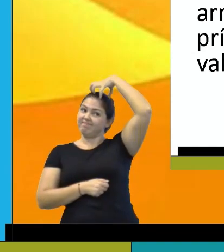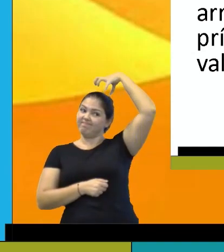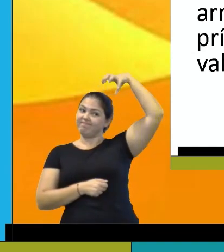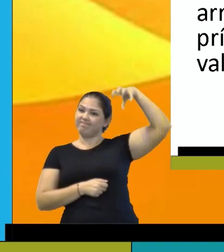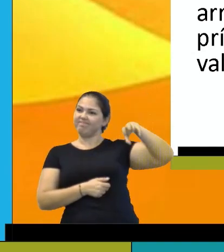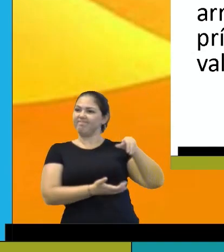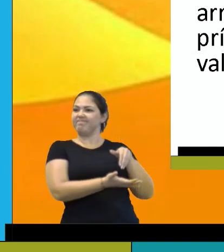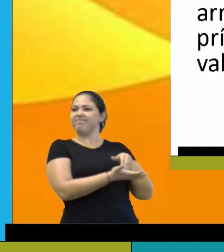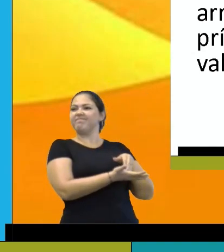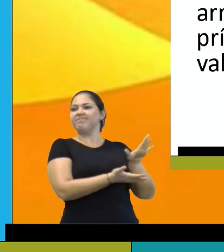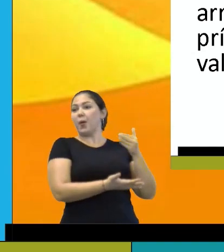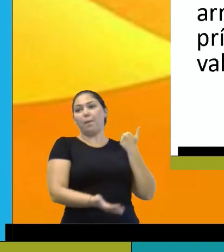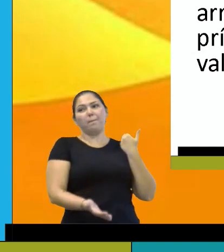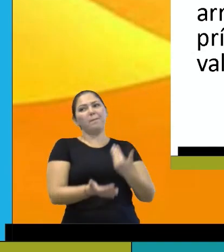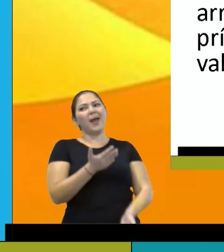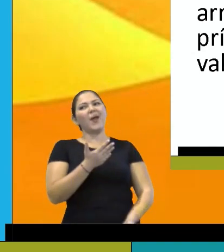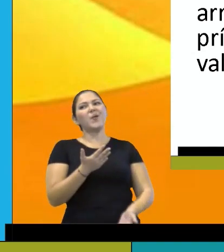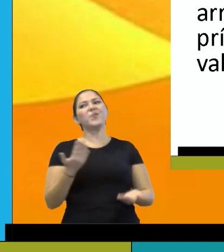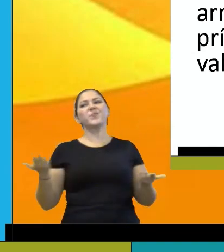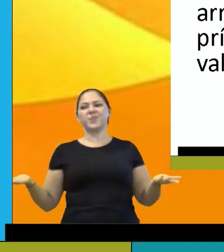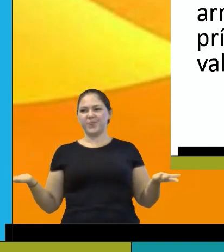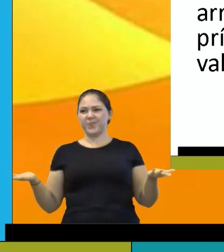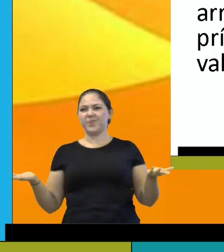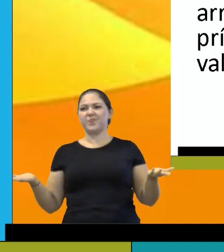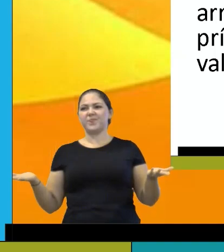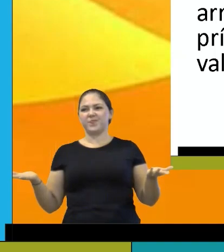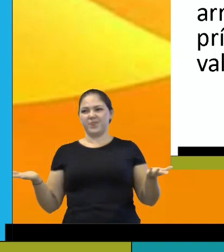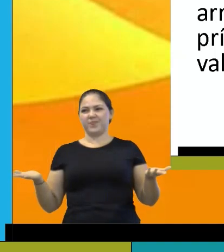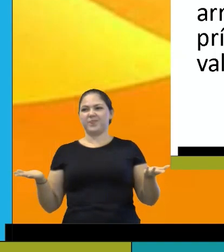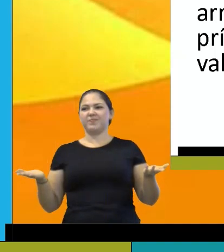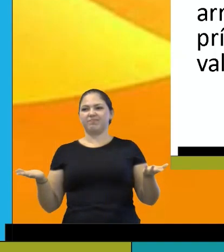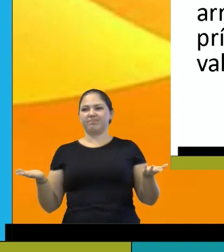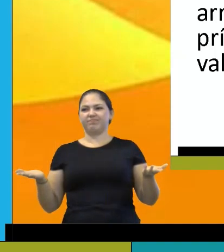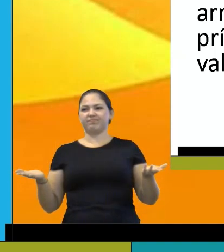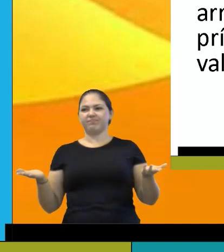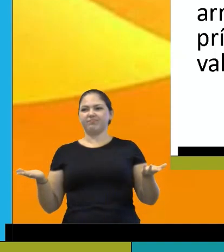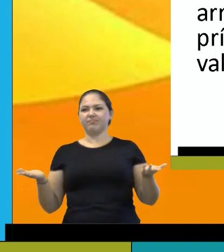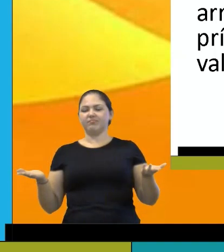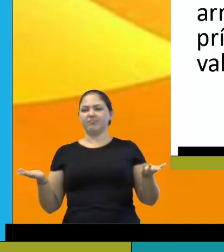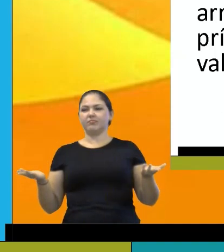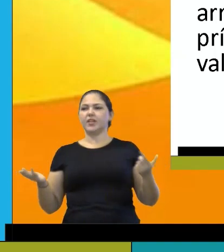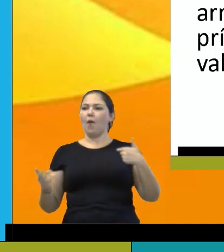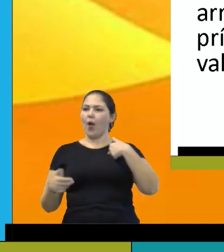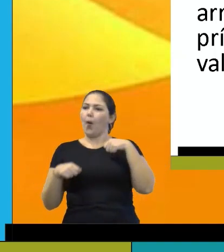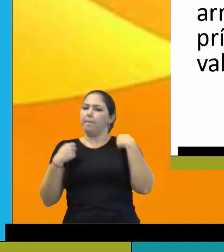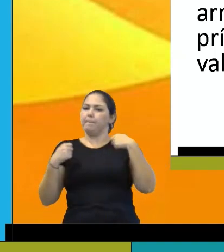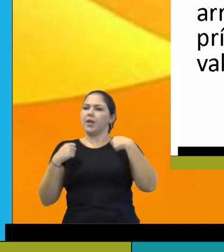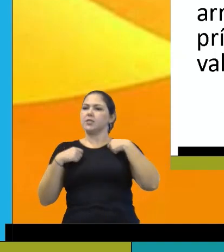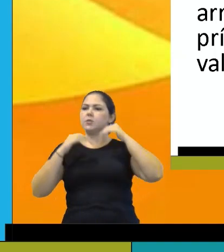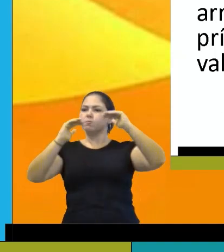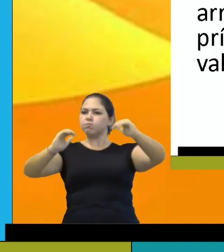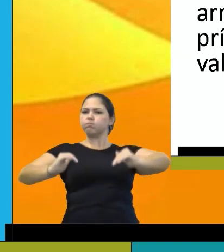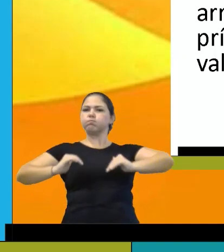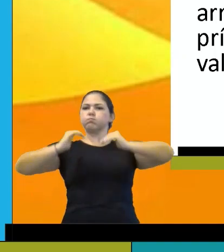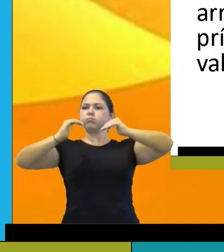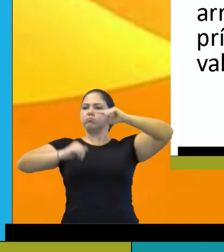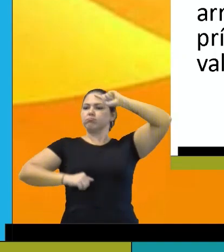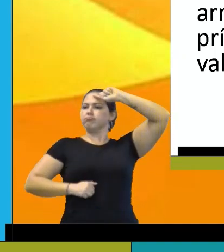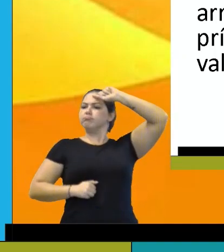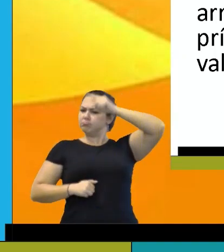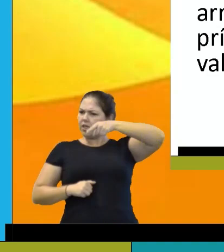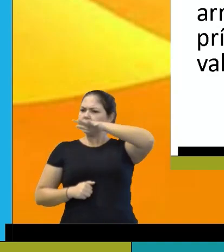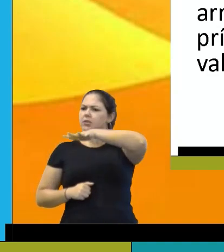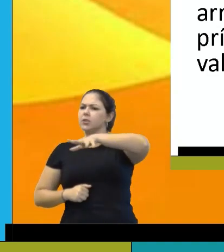traz consigo um imoralismo político. O que seria o imoralismo político? O